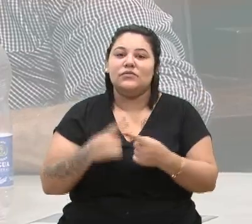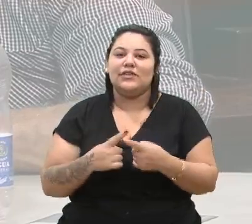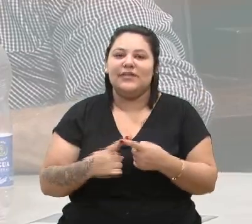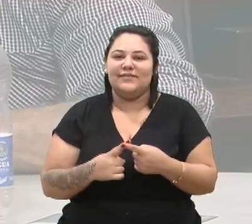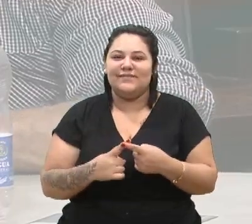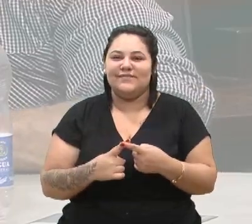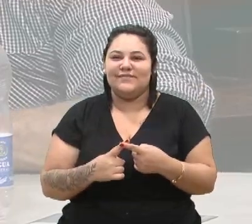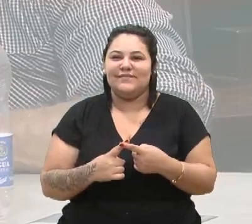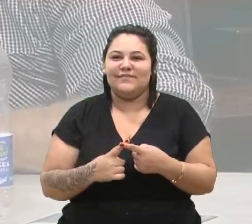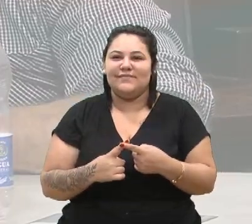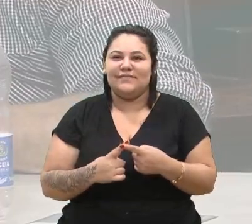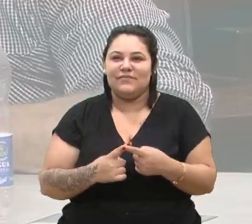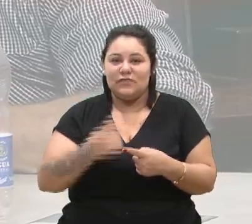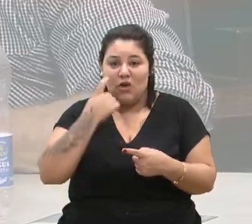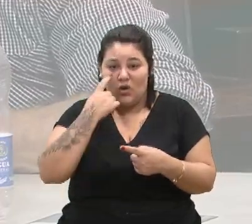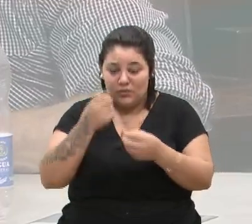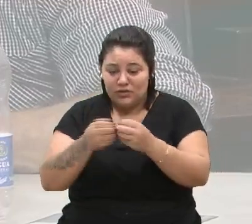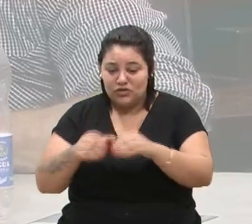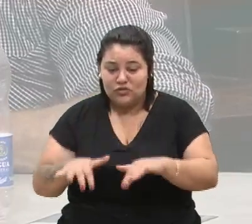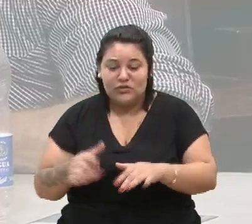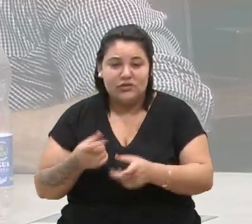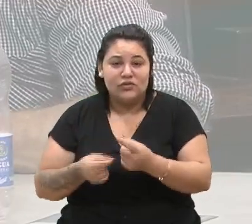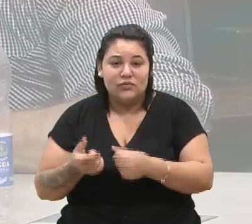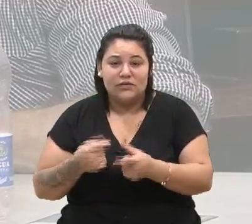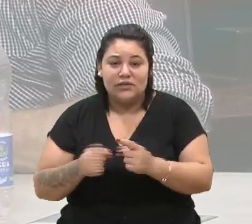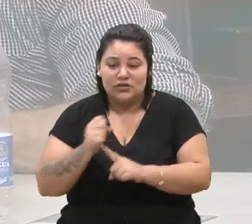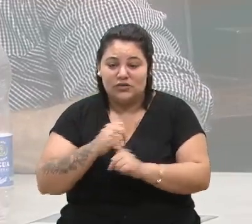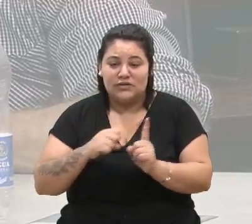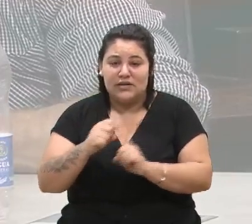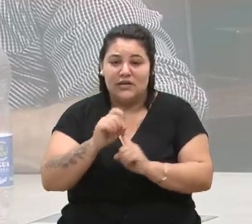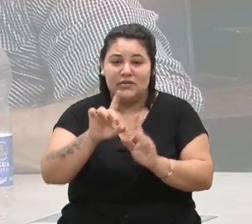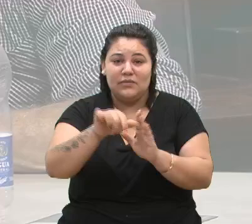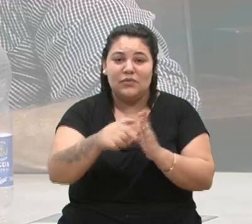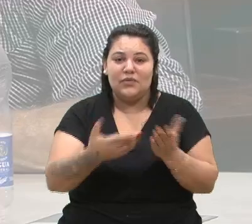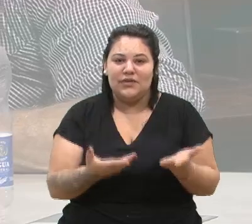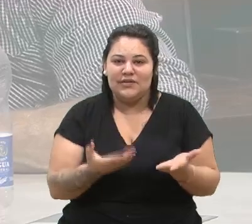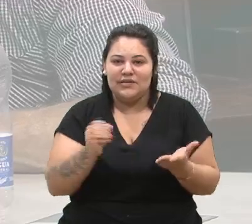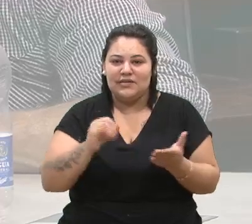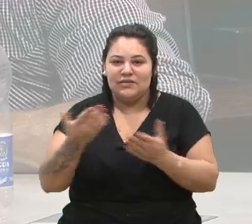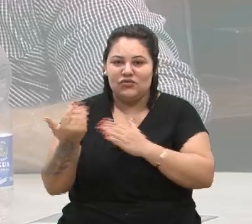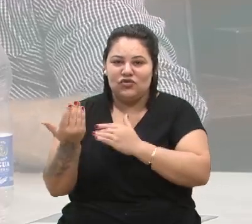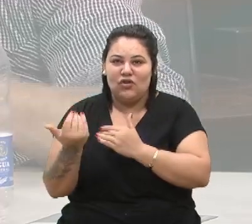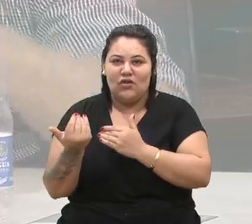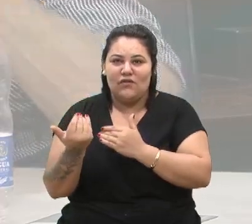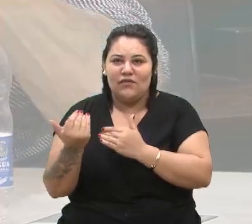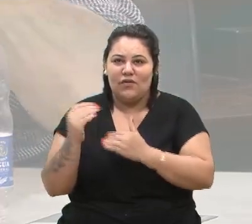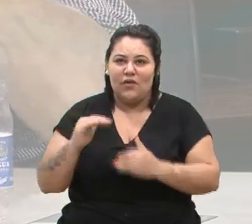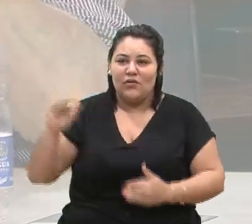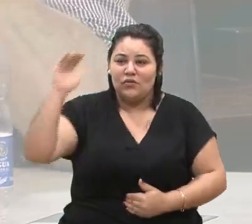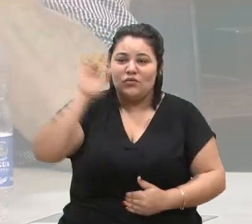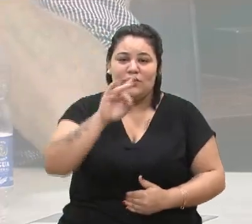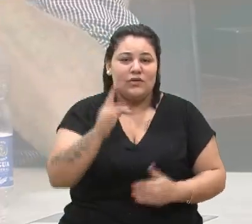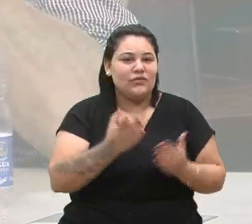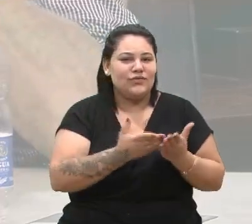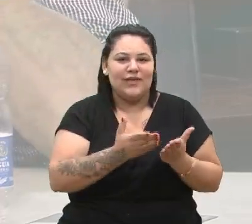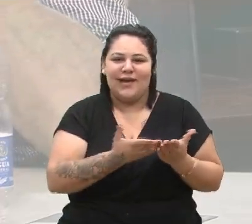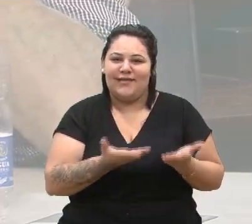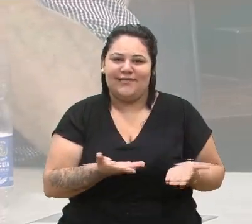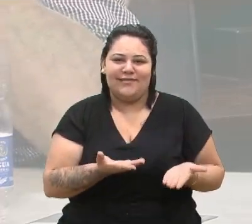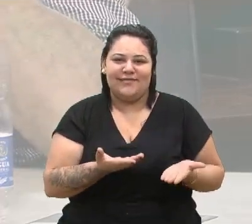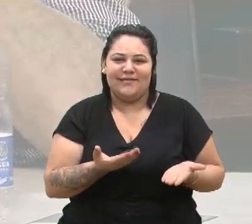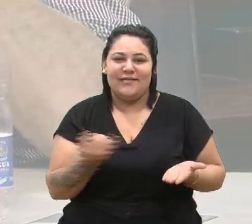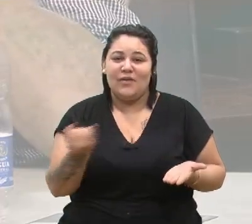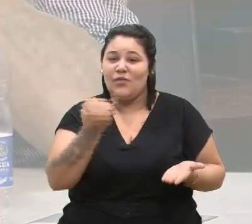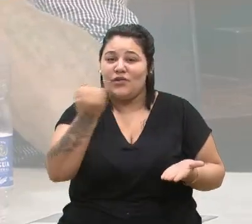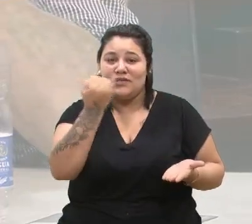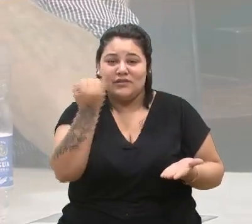custo, o prejuízo econômico, social lá na frente se esse jovem, esse adulto não estudar. Então a importância que ele permaneça